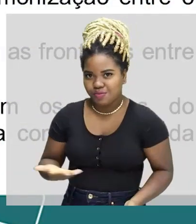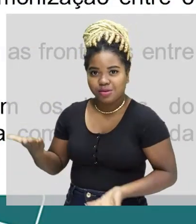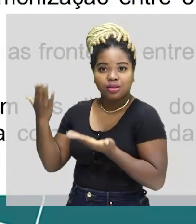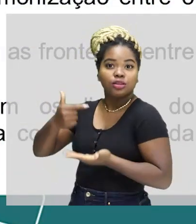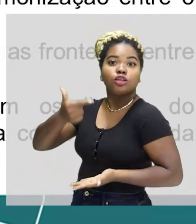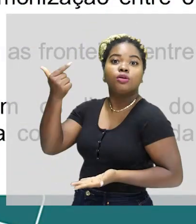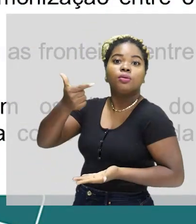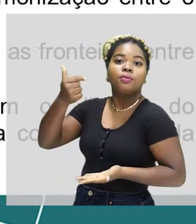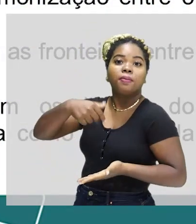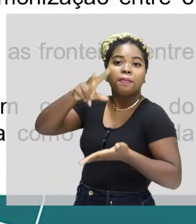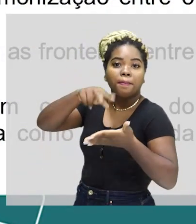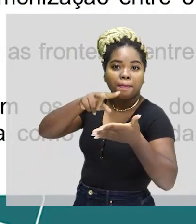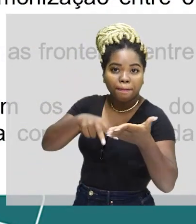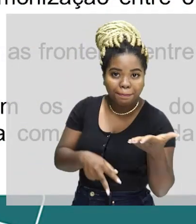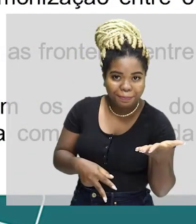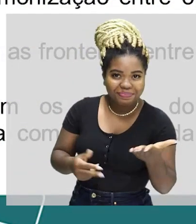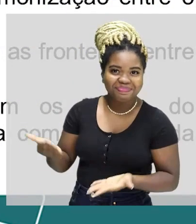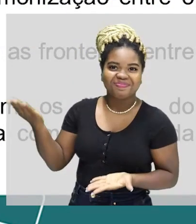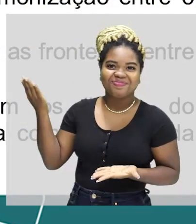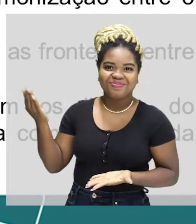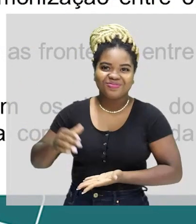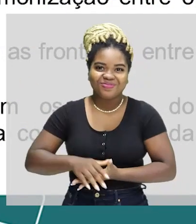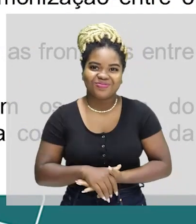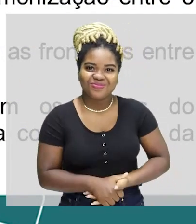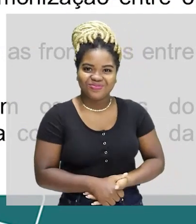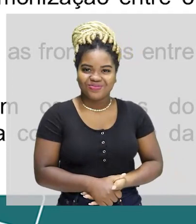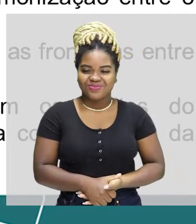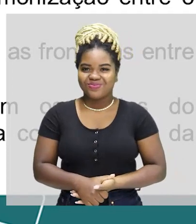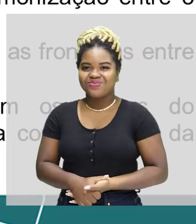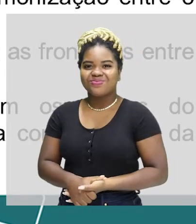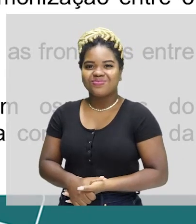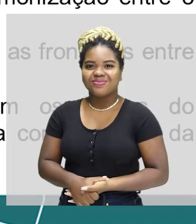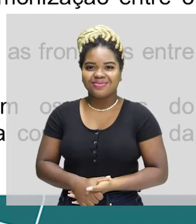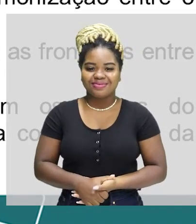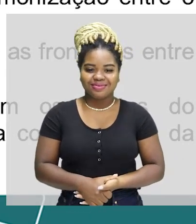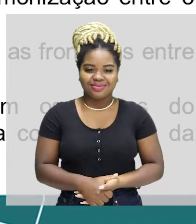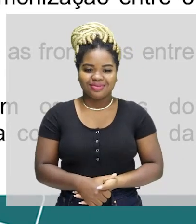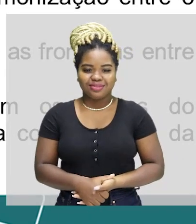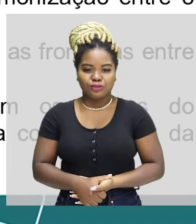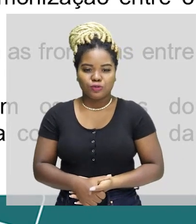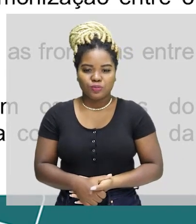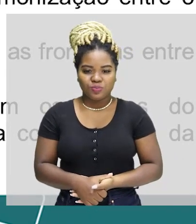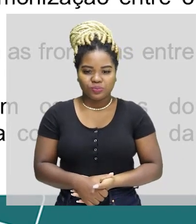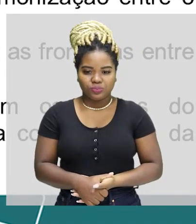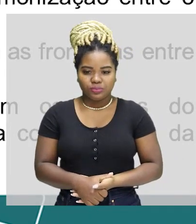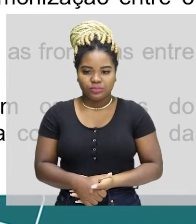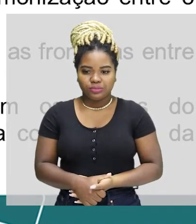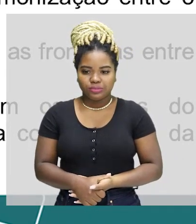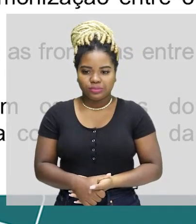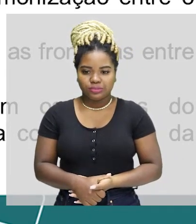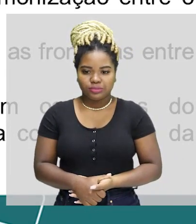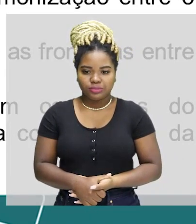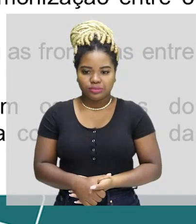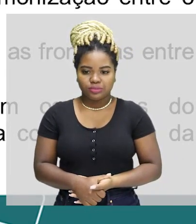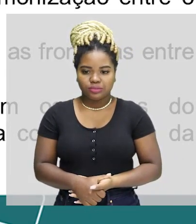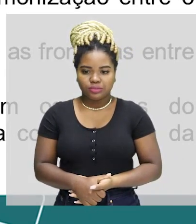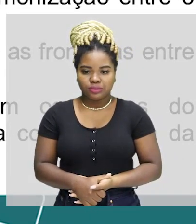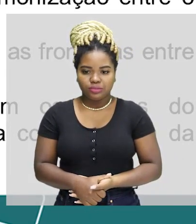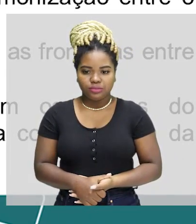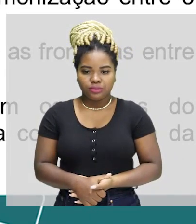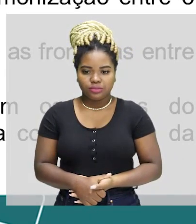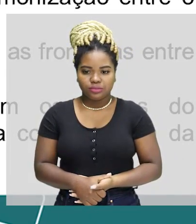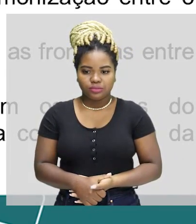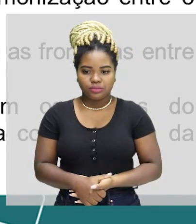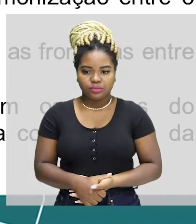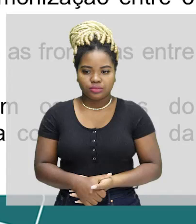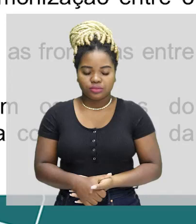para aguçar a nossa mente. Vamos lá? Perfeito? Isso, vem. Com relação à origem da filosofia ocidental,